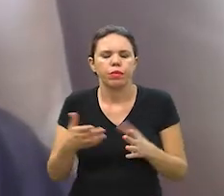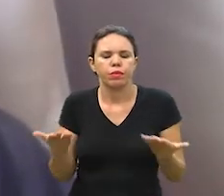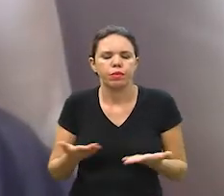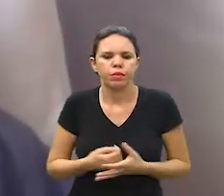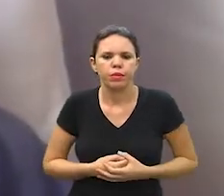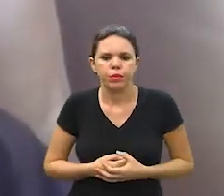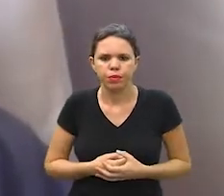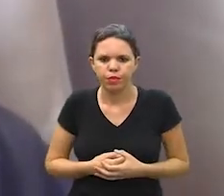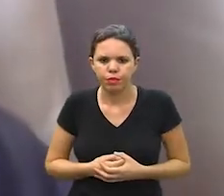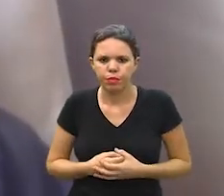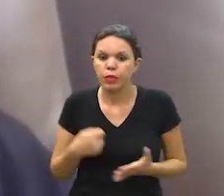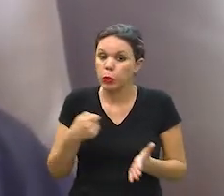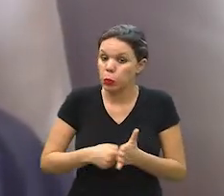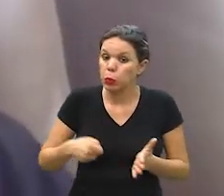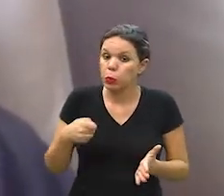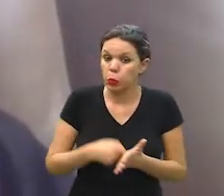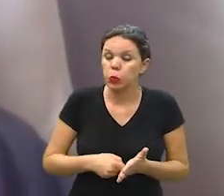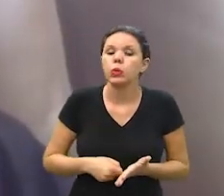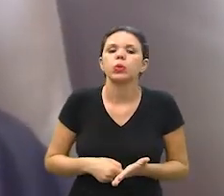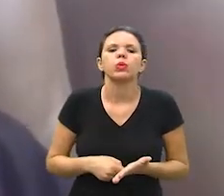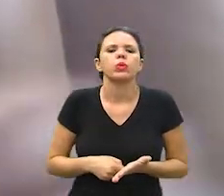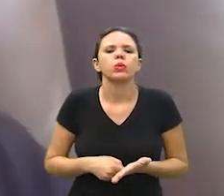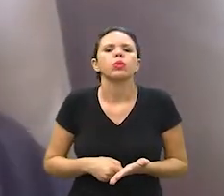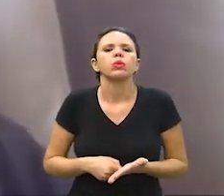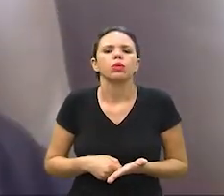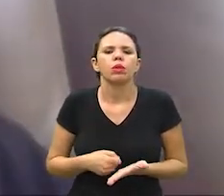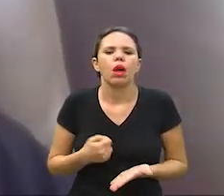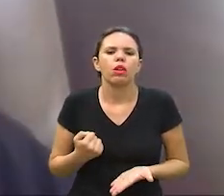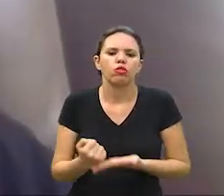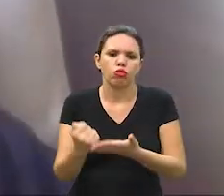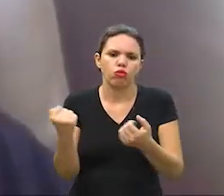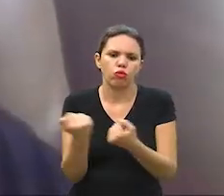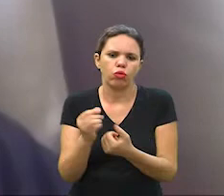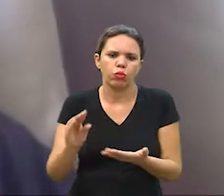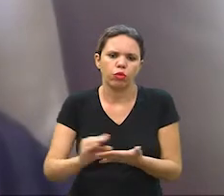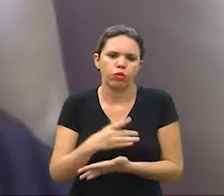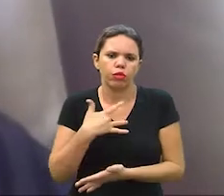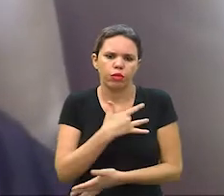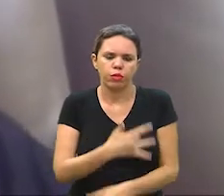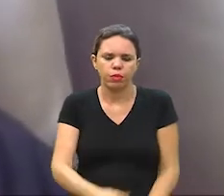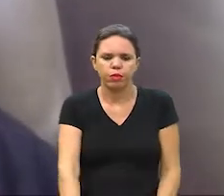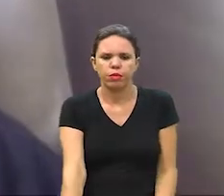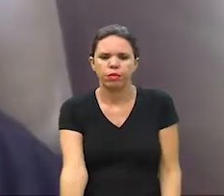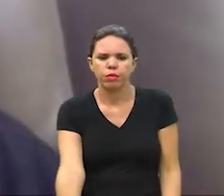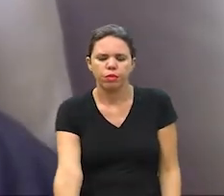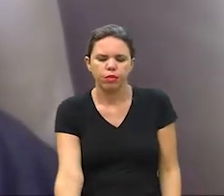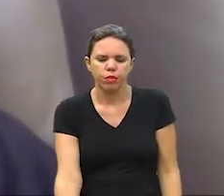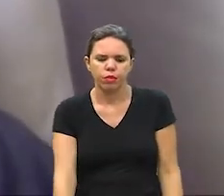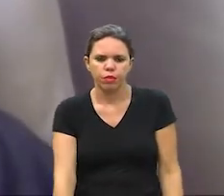Agora, temos que brigar pelo financiamento da saúde, né? E tem agora, entrando